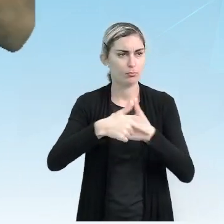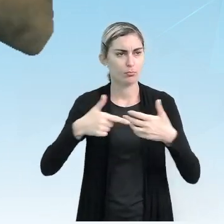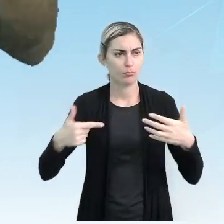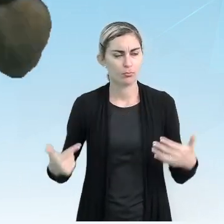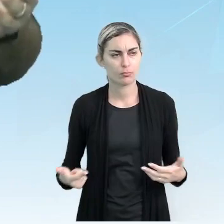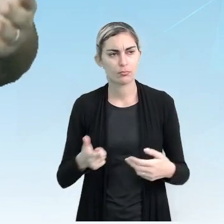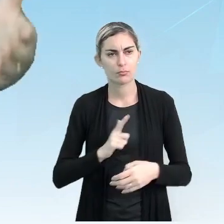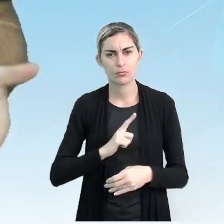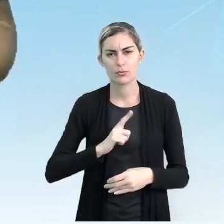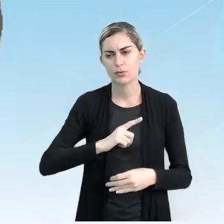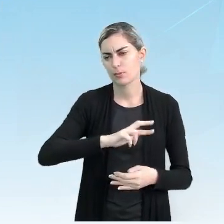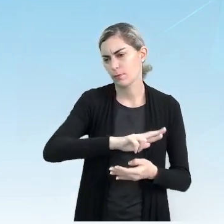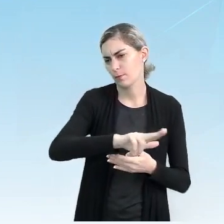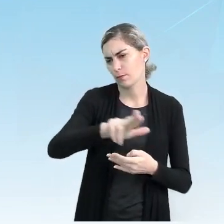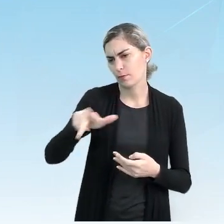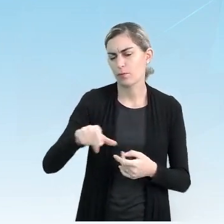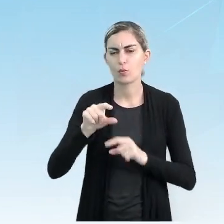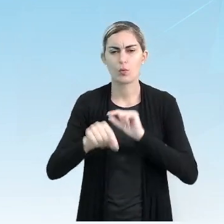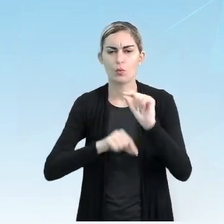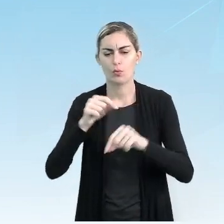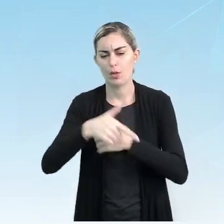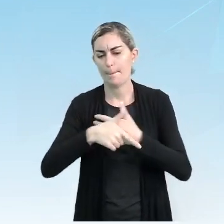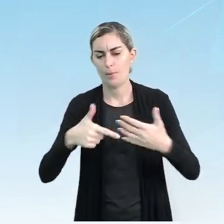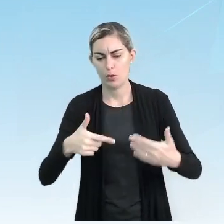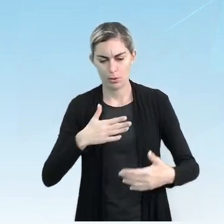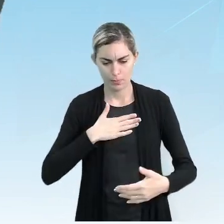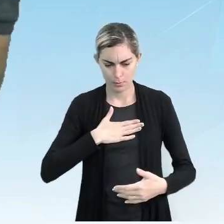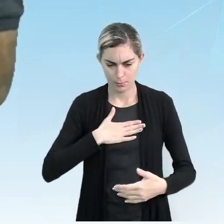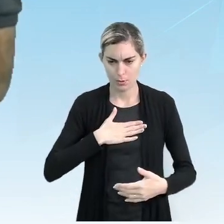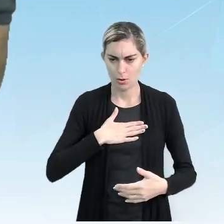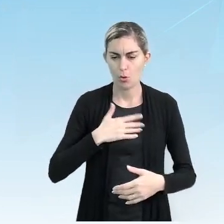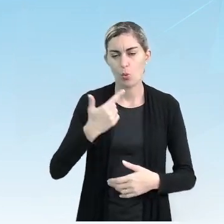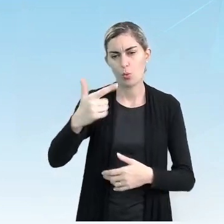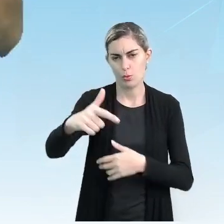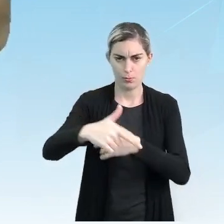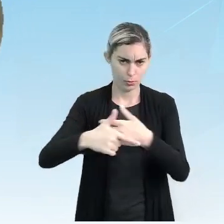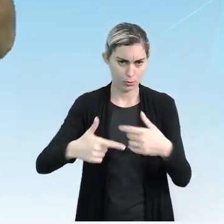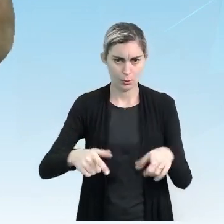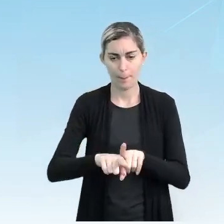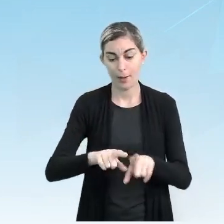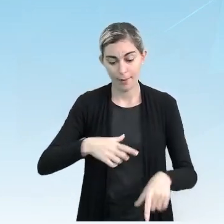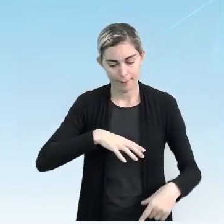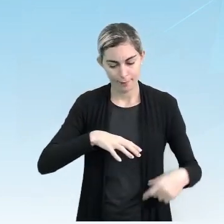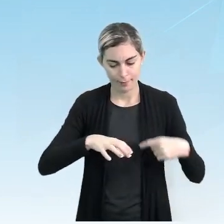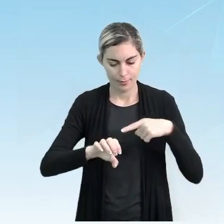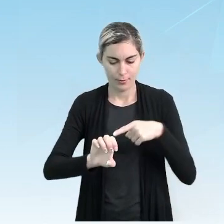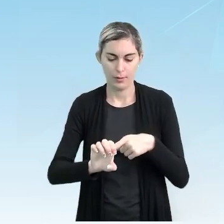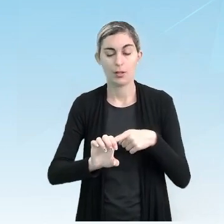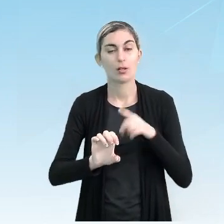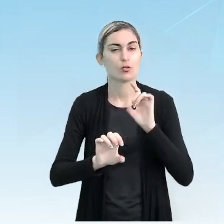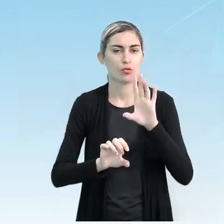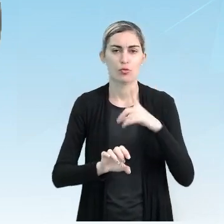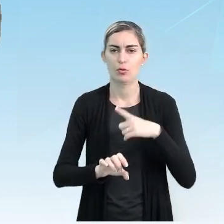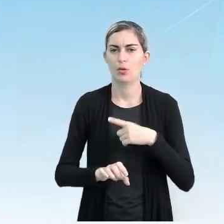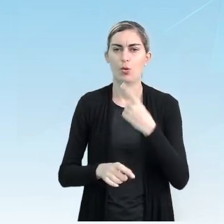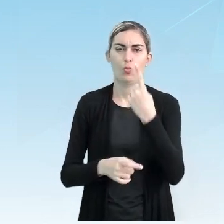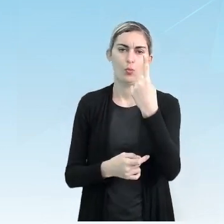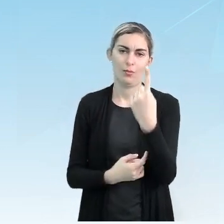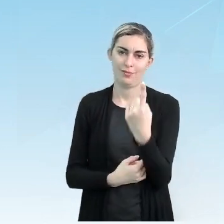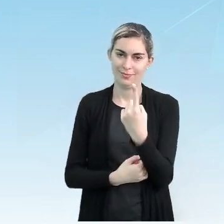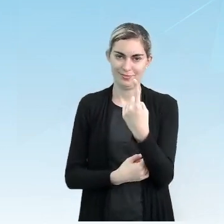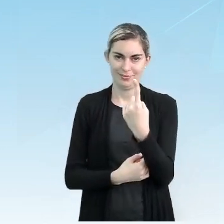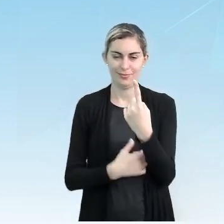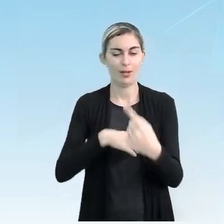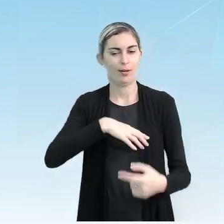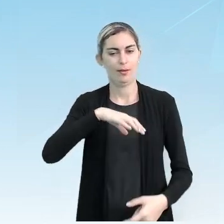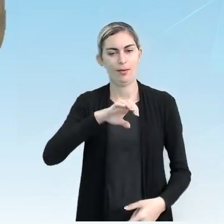temos morais. Porque o que é moral para o senhor pode ser uma outra moral para mim também. Agora, ética só existe uma. A ética. Tanto se fala